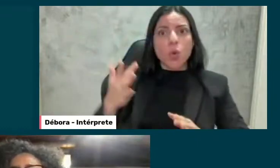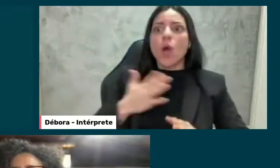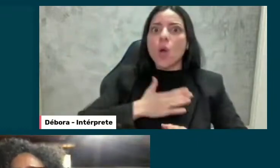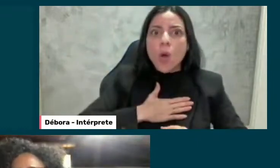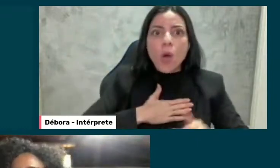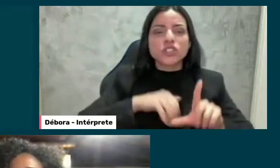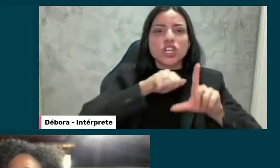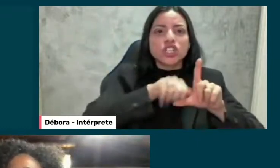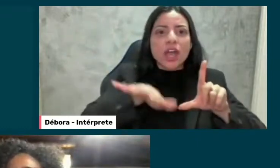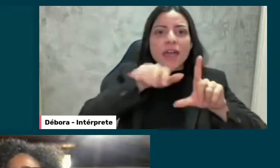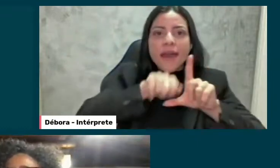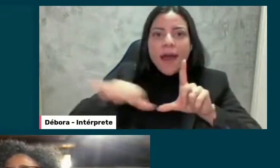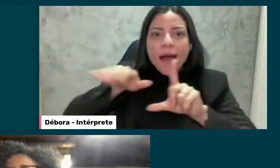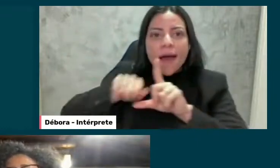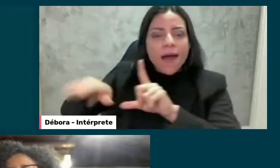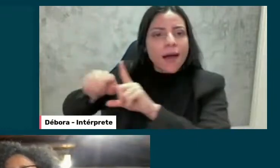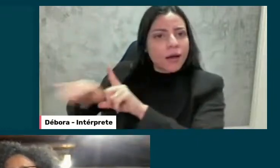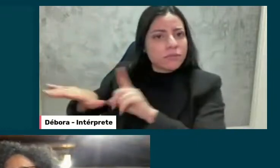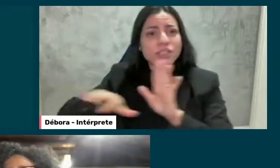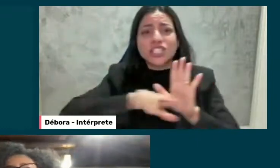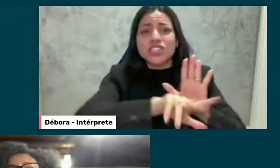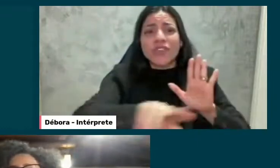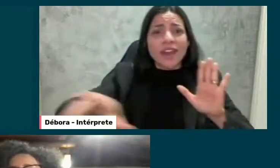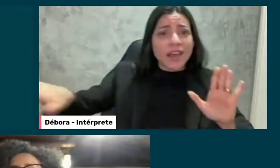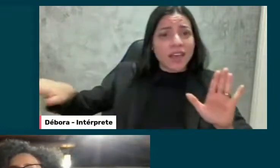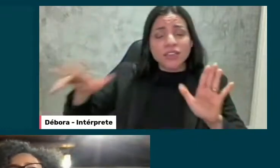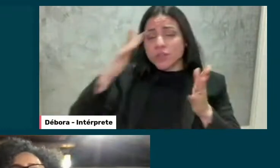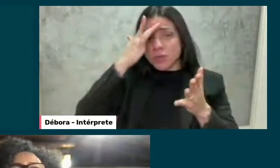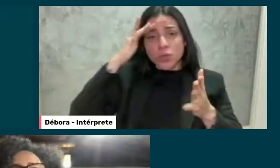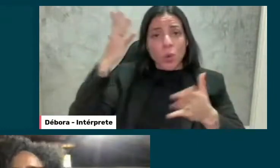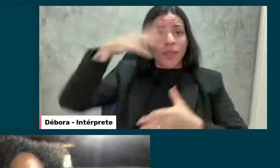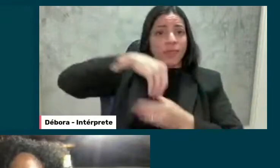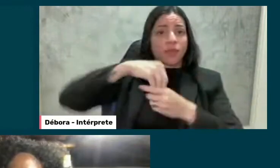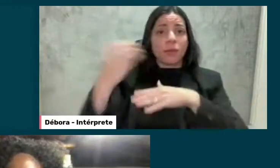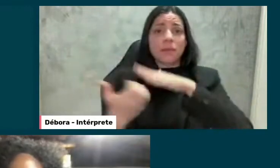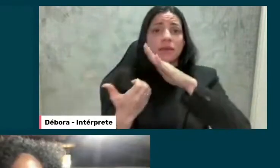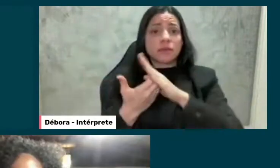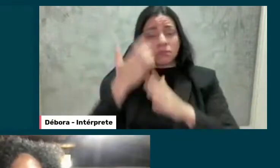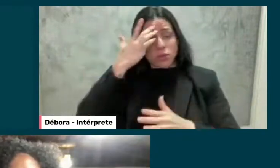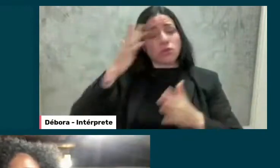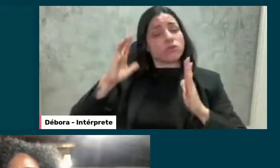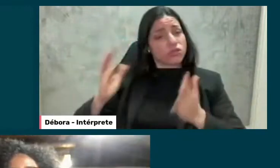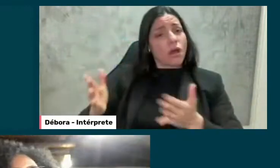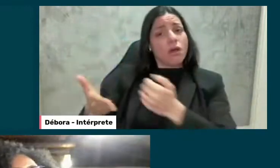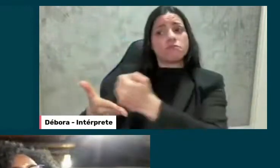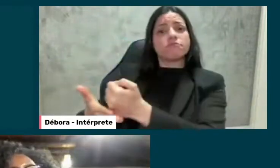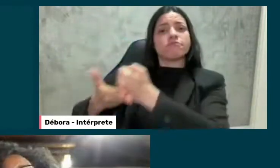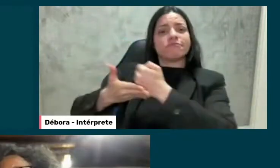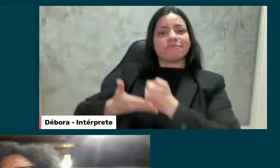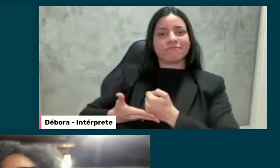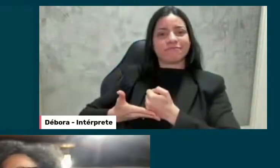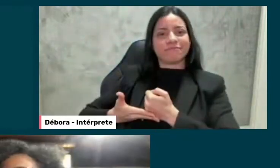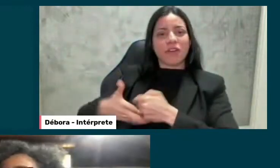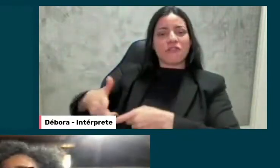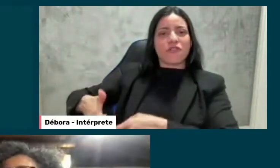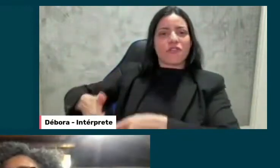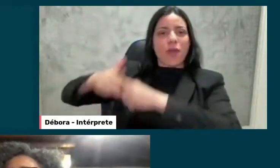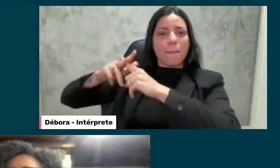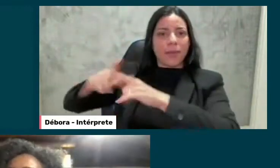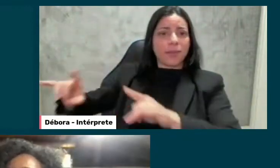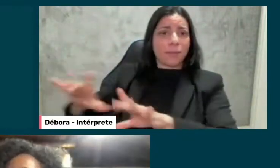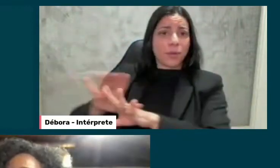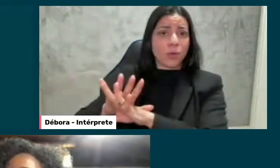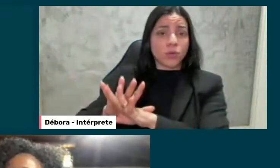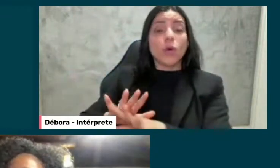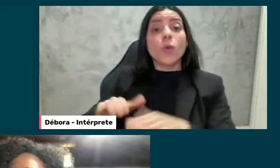de geração de conteúdo nas organizações, as pessoas já estão sendo bem auxiliadas por ferramentas como essa, para um dia que não estão muito